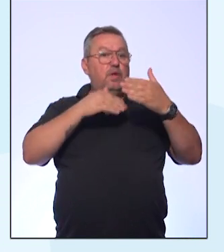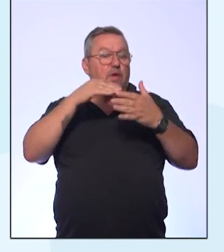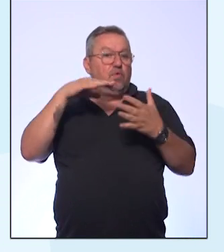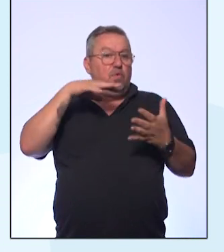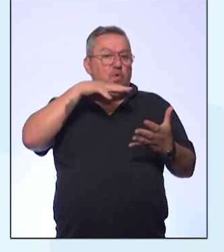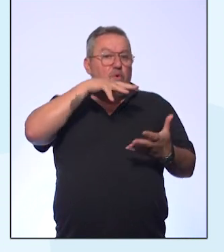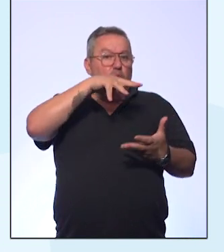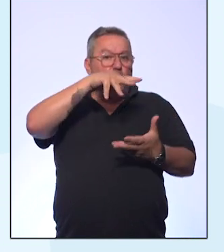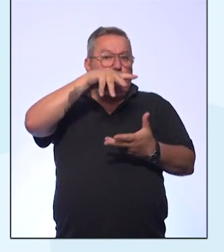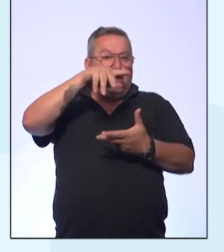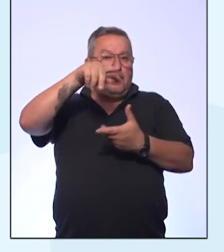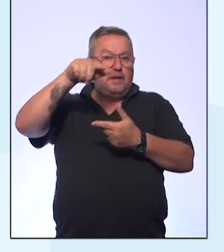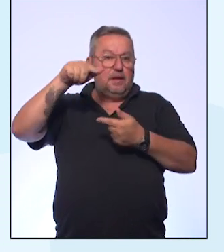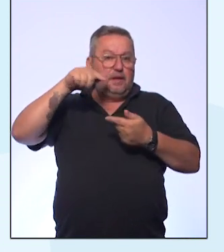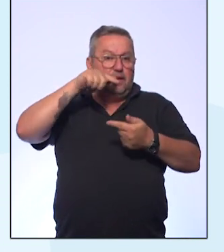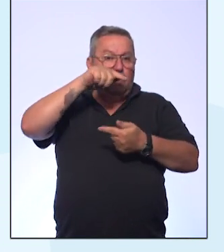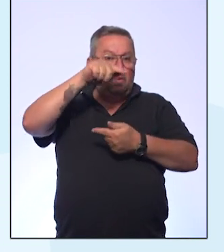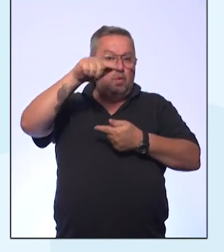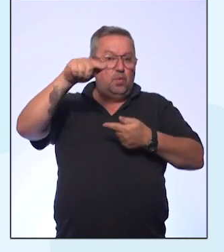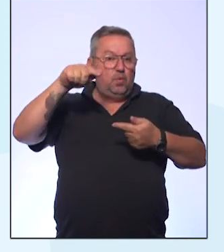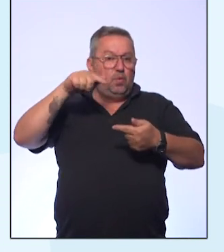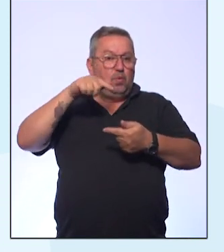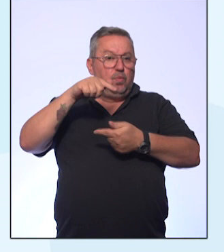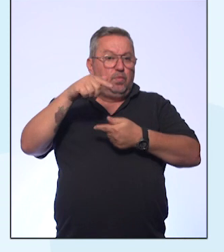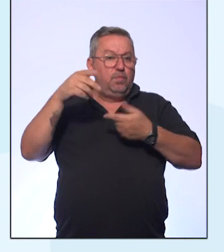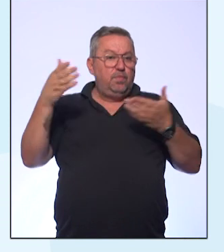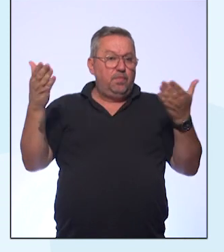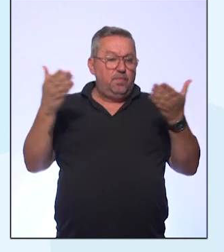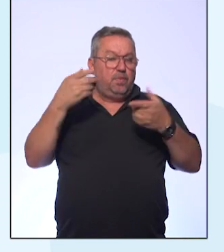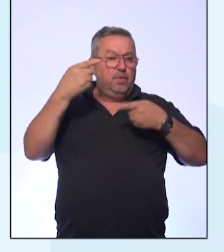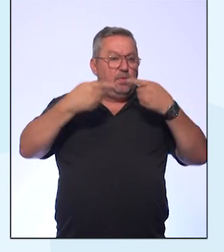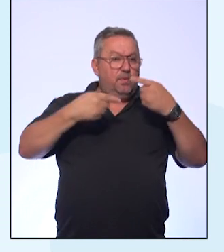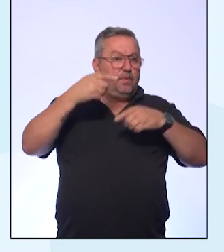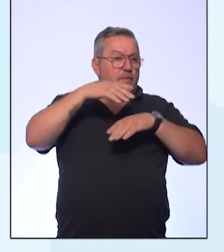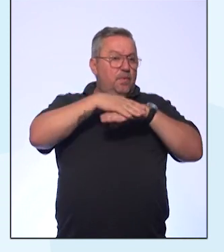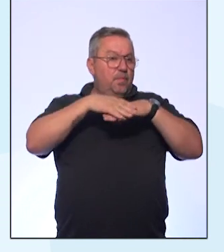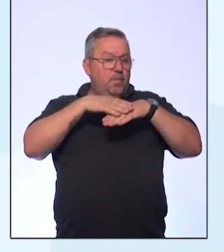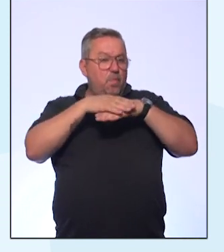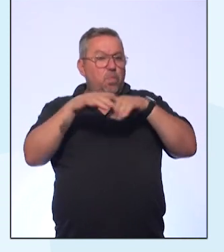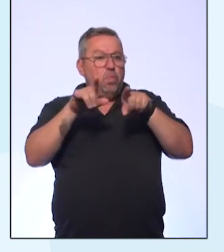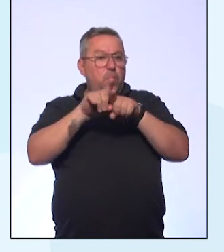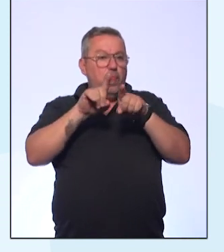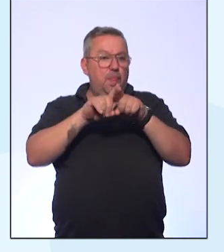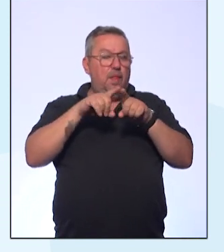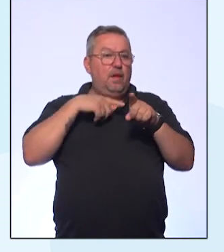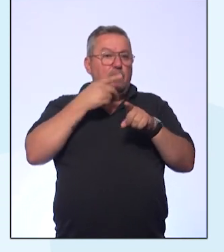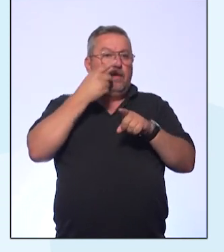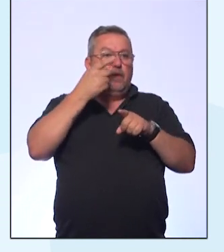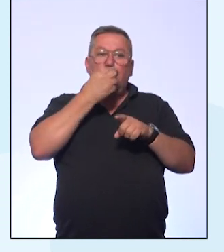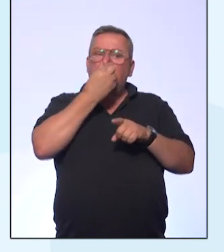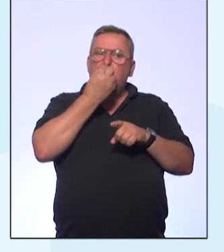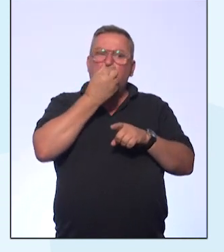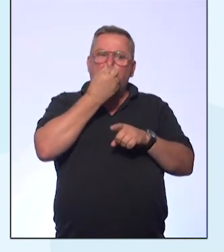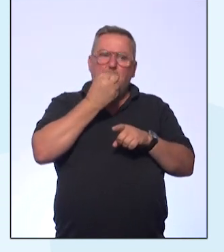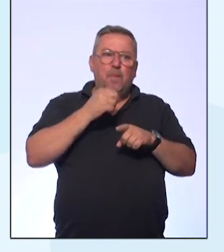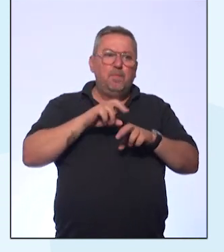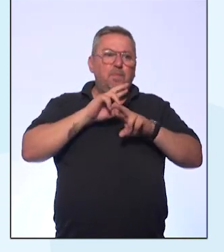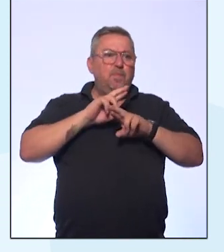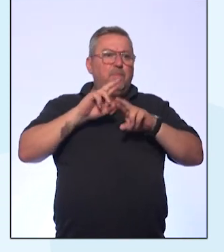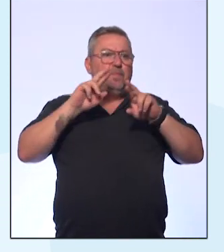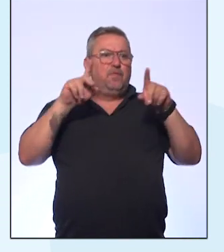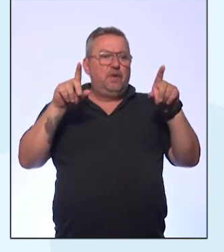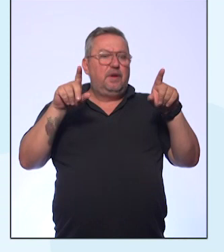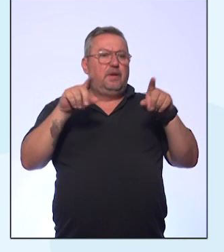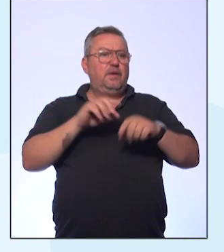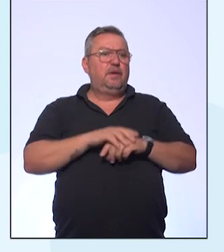globalização, que foi amplamente discutido aqui na sala, nessas aulas, inclusive, nós falamos das fases, né, da